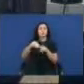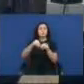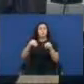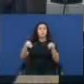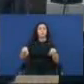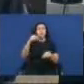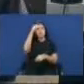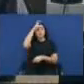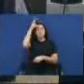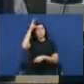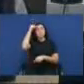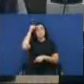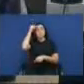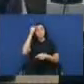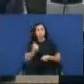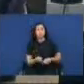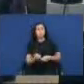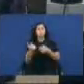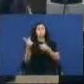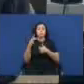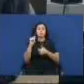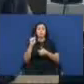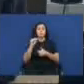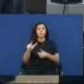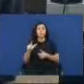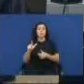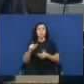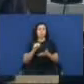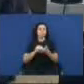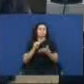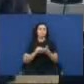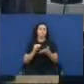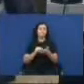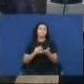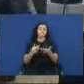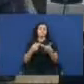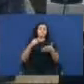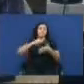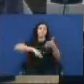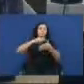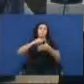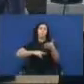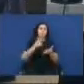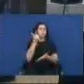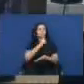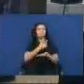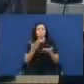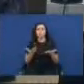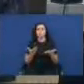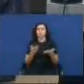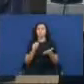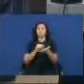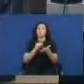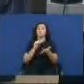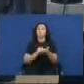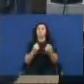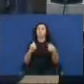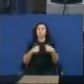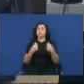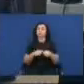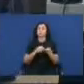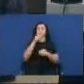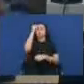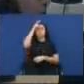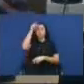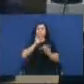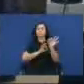terrenos que a prefeitura deu para a FAO está irregular, está conseguindo registrar a documentação no cartório. Então precisa que a prefeitura mande um